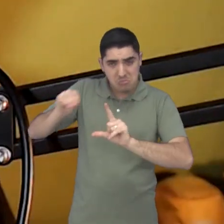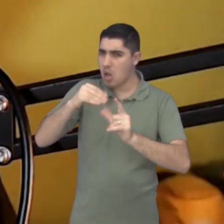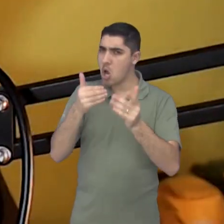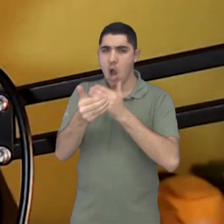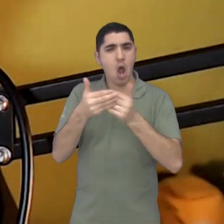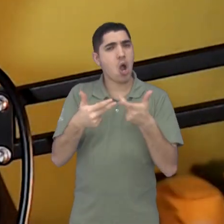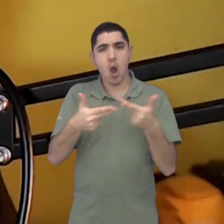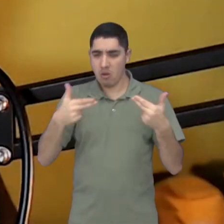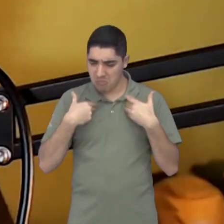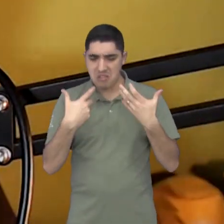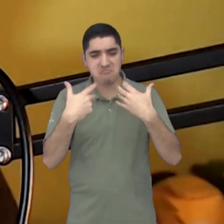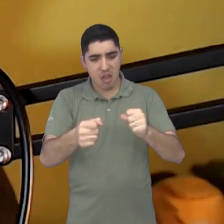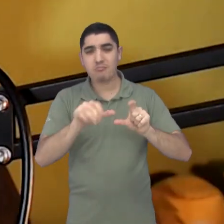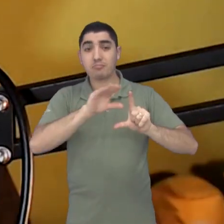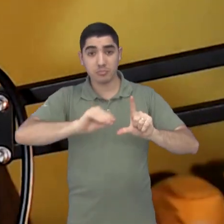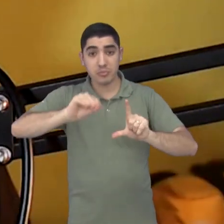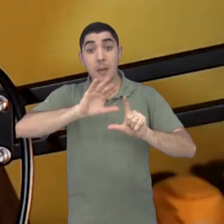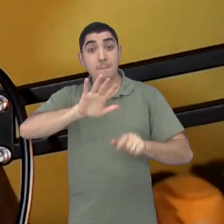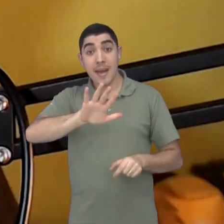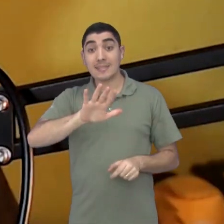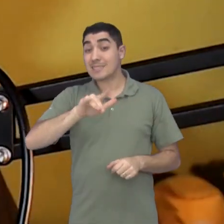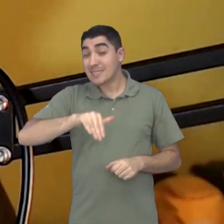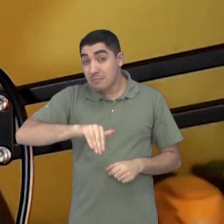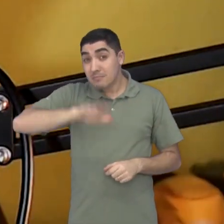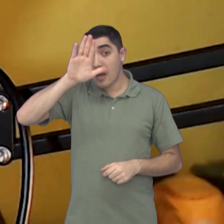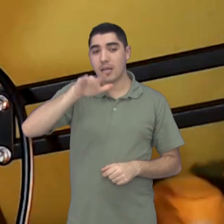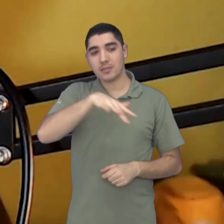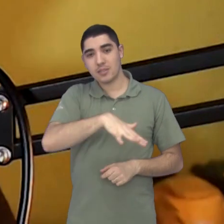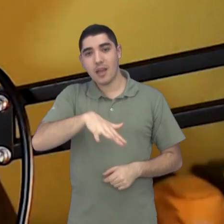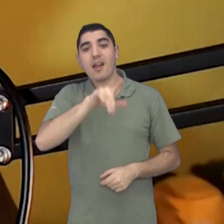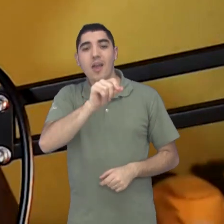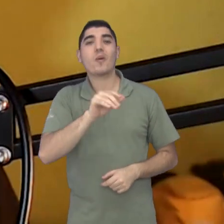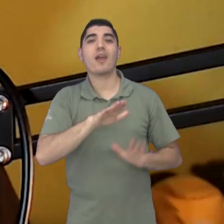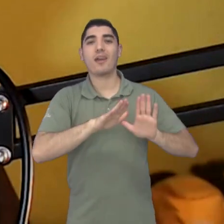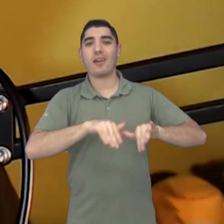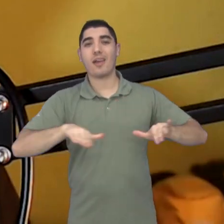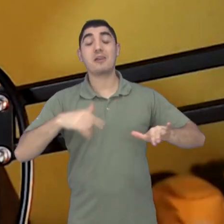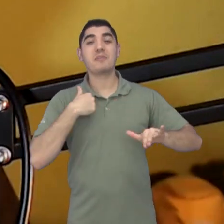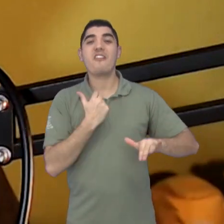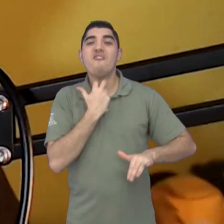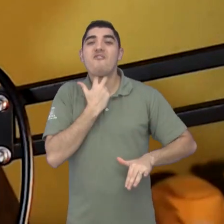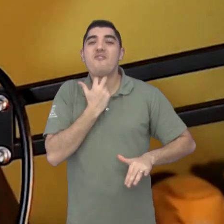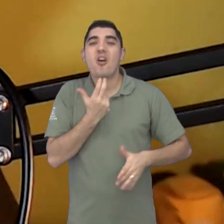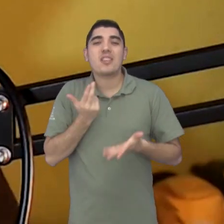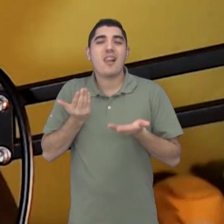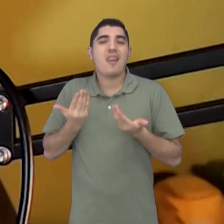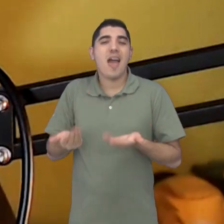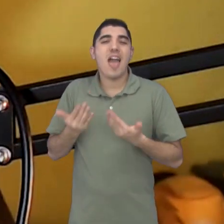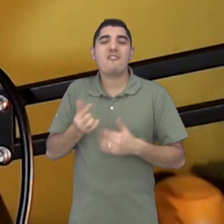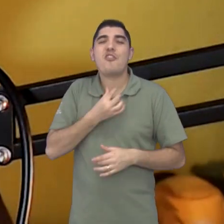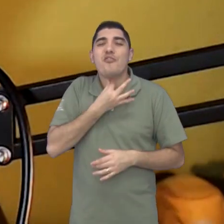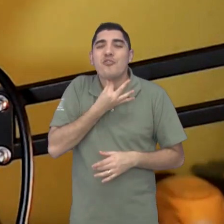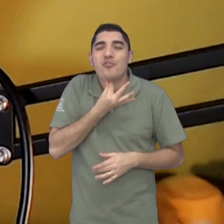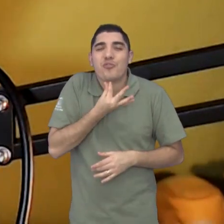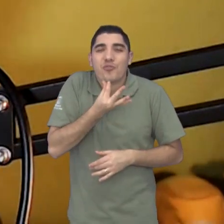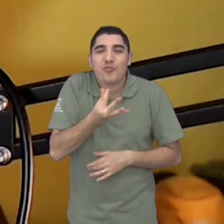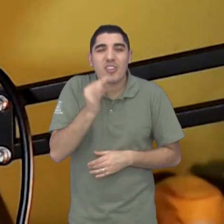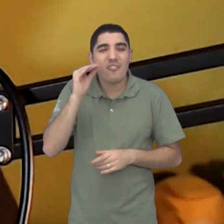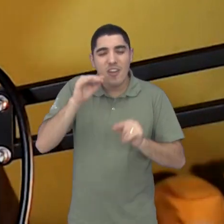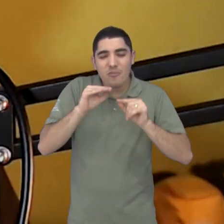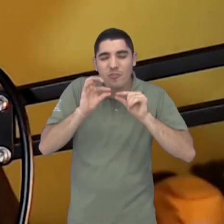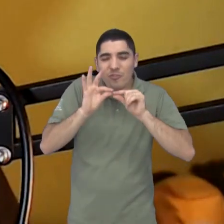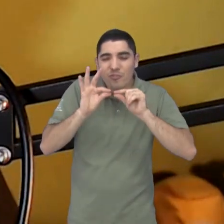dublando assim, qualquer coisa. Mas o que mais me colocam pra dublar é crianças, né? Eu tenho uma voz bem levinha, bem